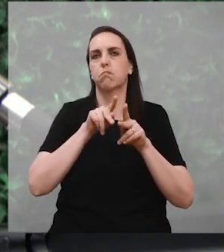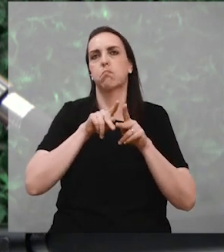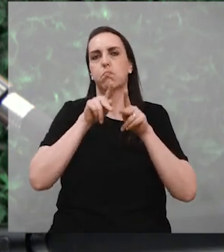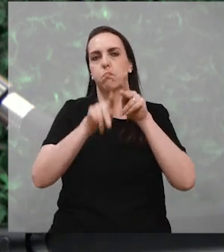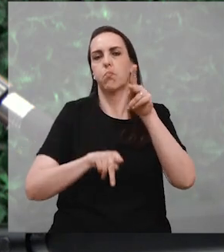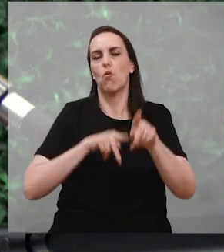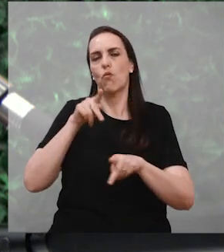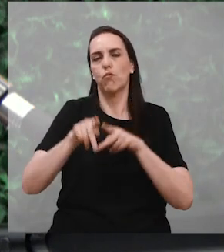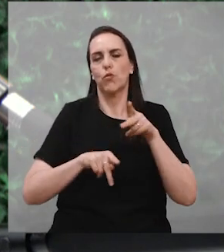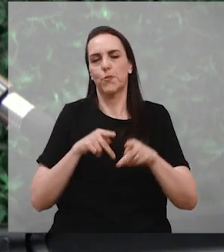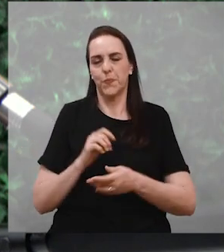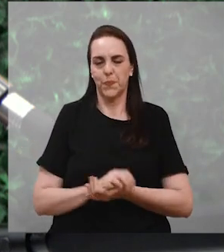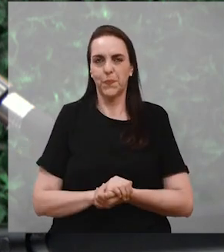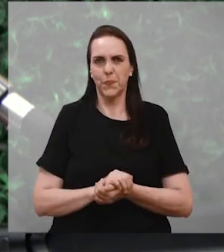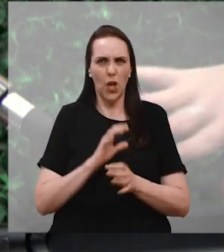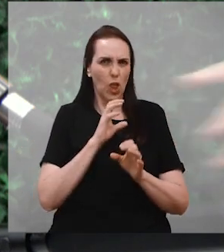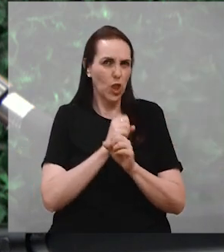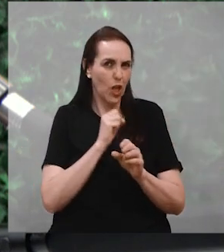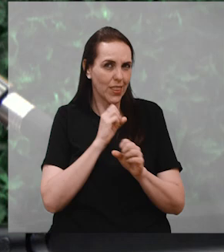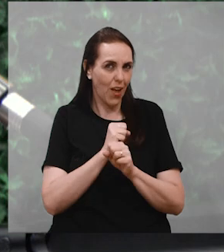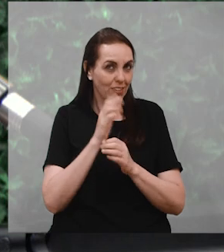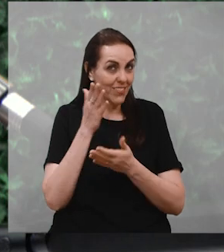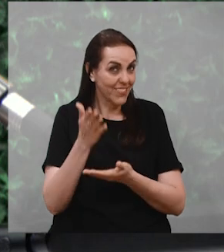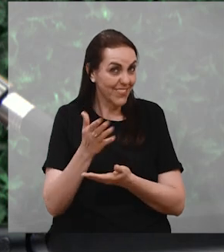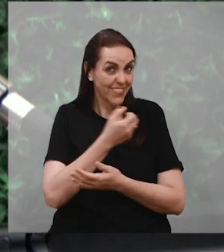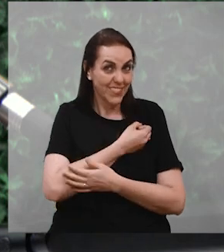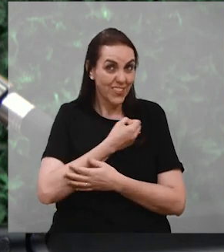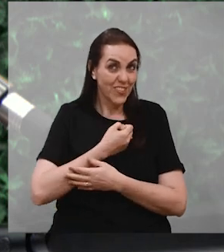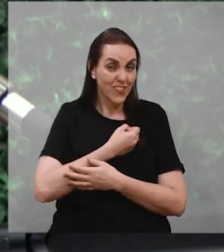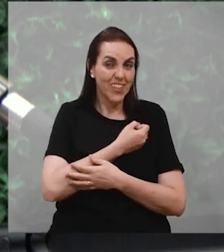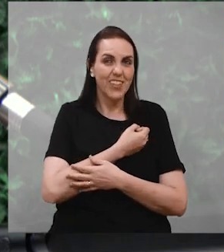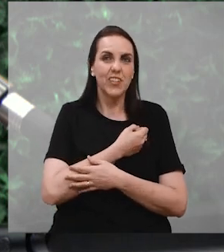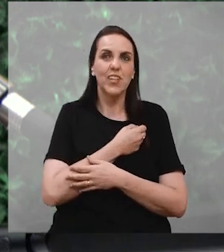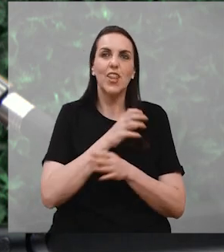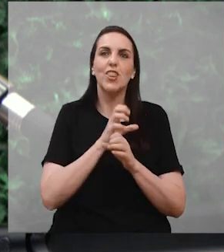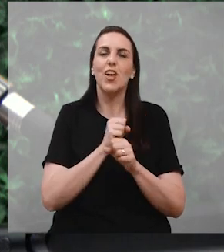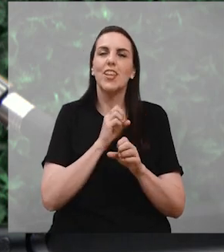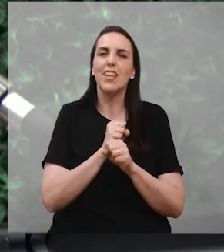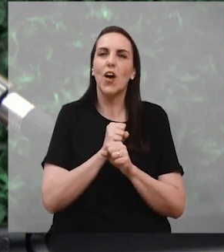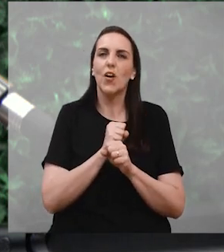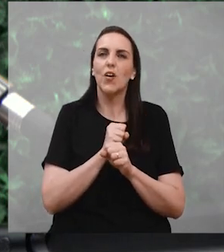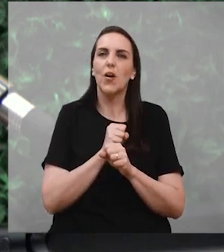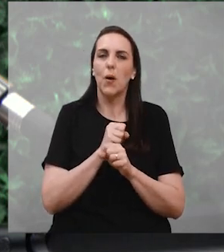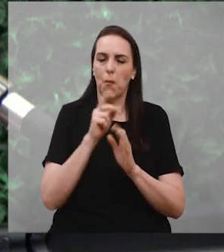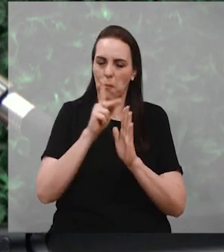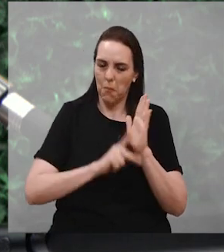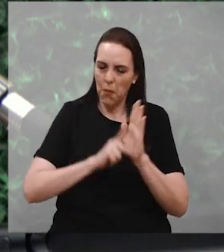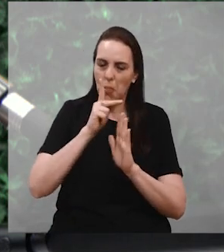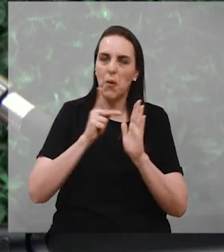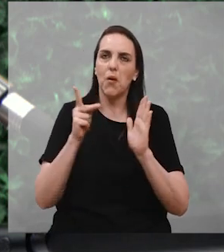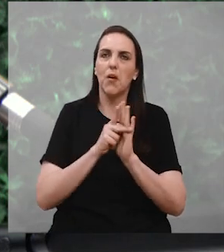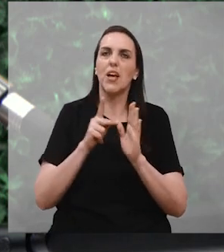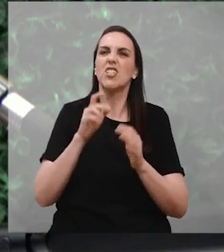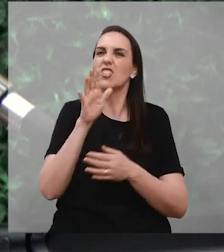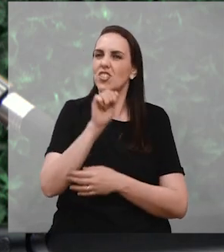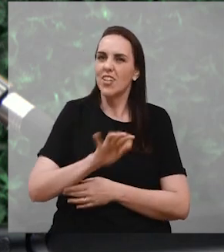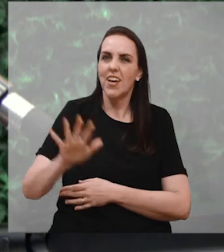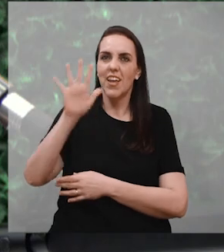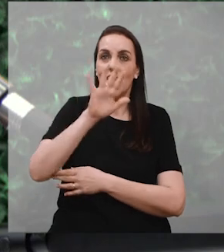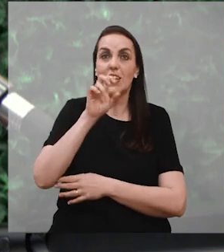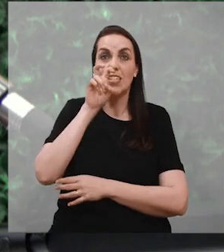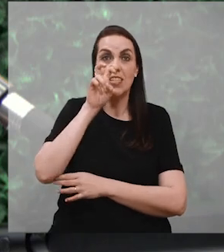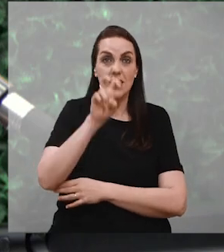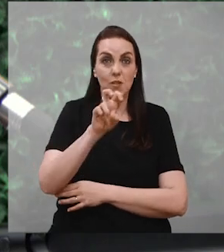No total, então, quer dar o número aí? Pode continuar. O total de números, então, protocolados,